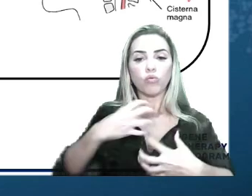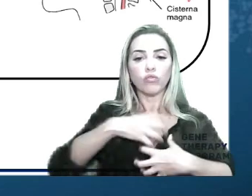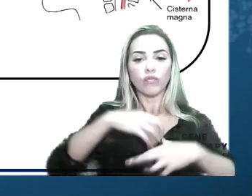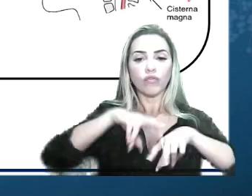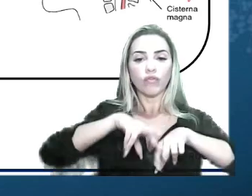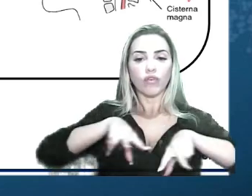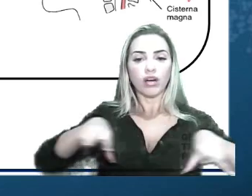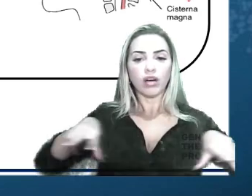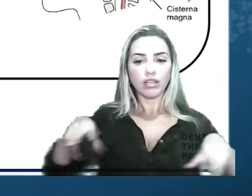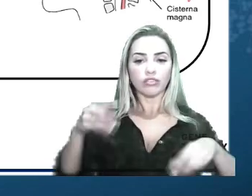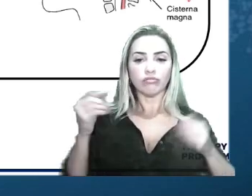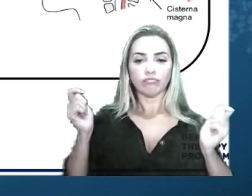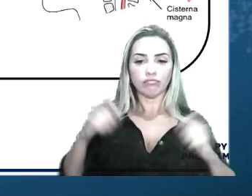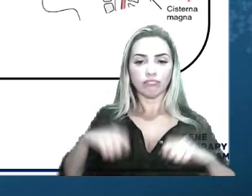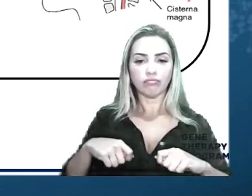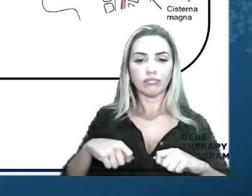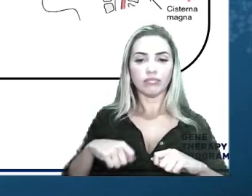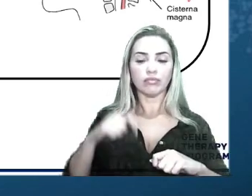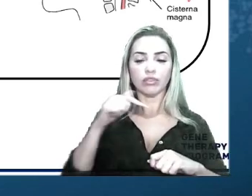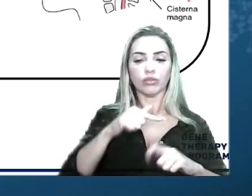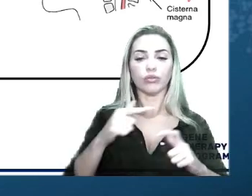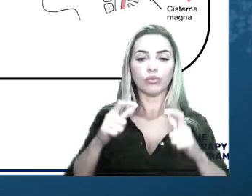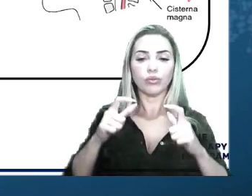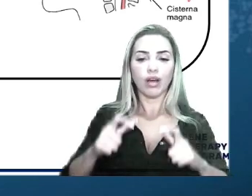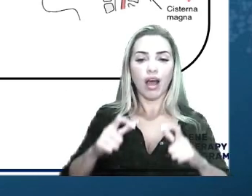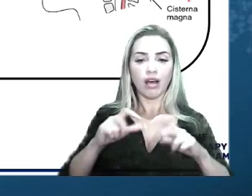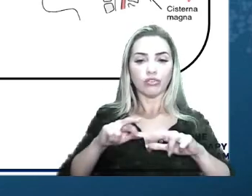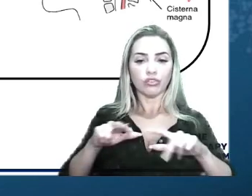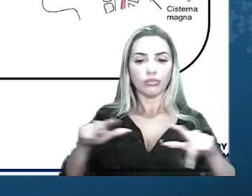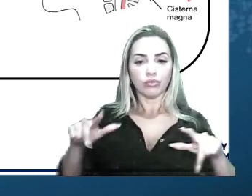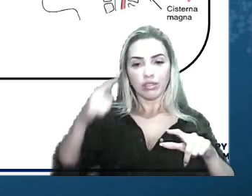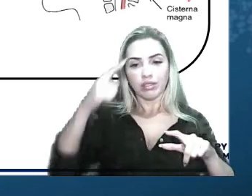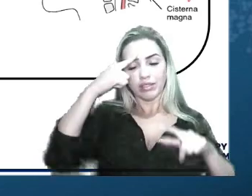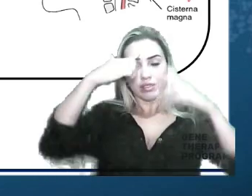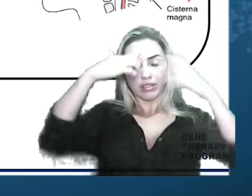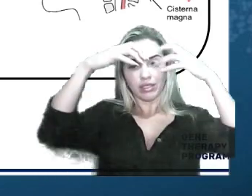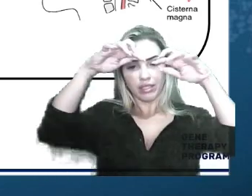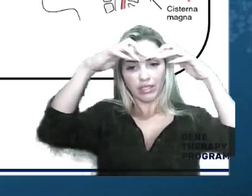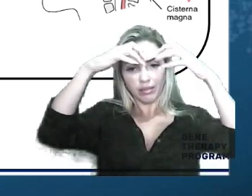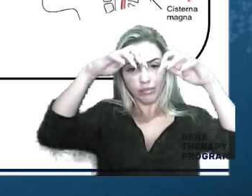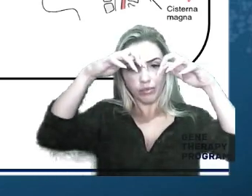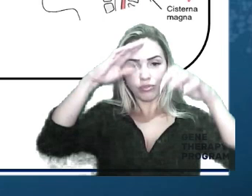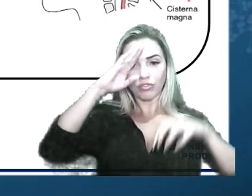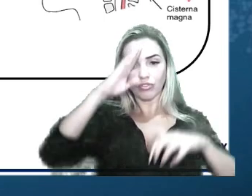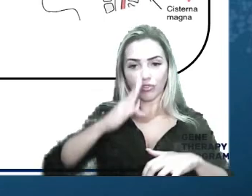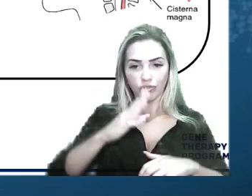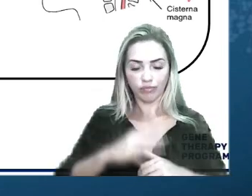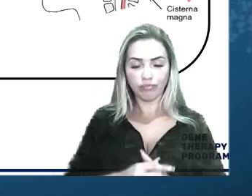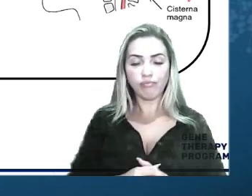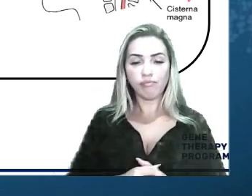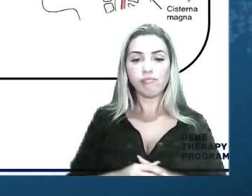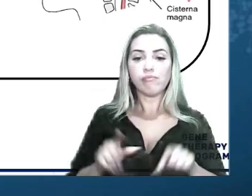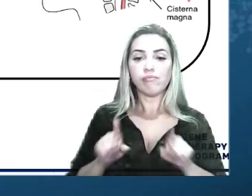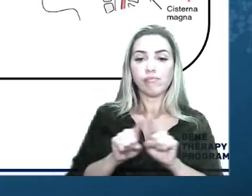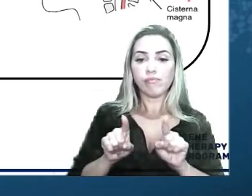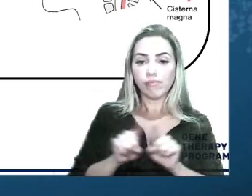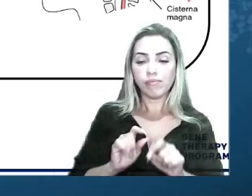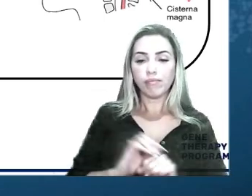dessa injeção com lugares múltiplos no cérebro diretamente, e